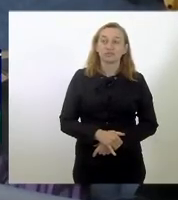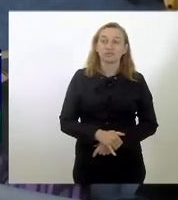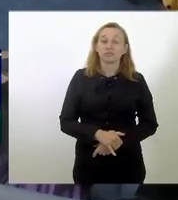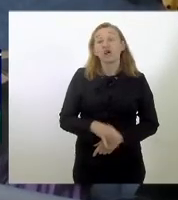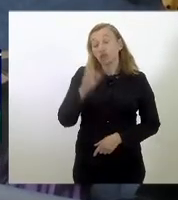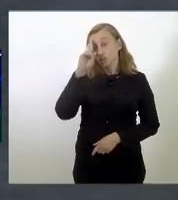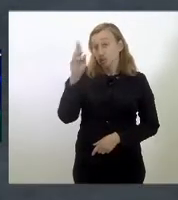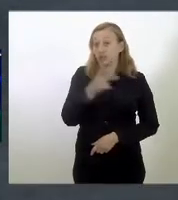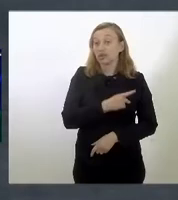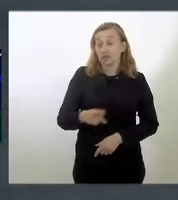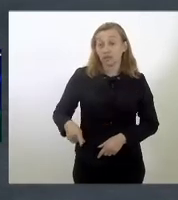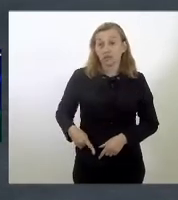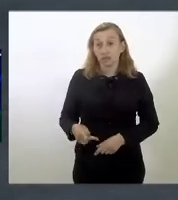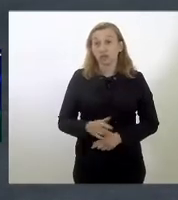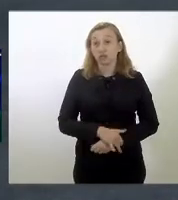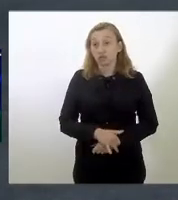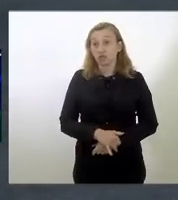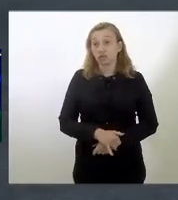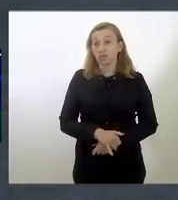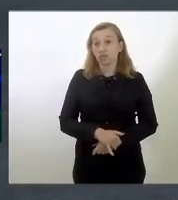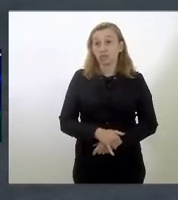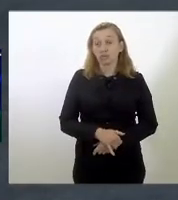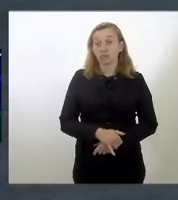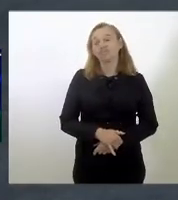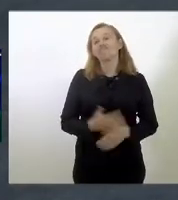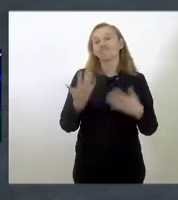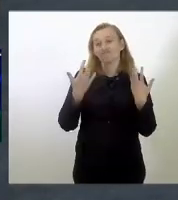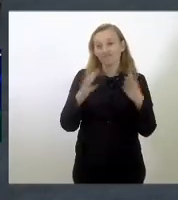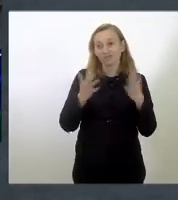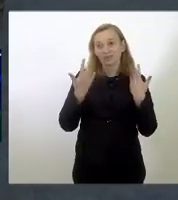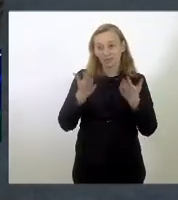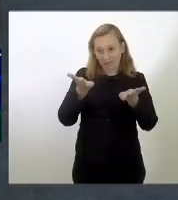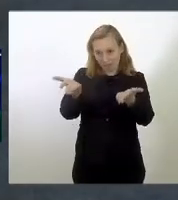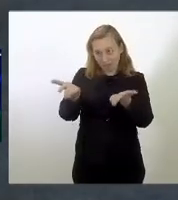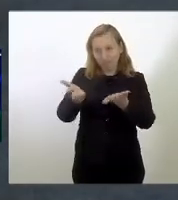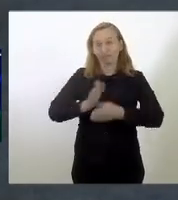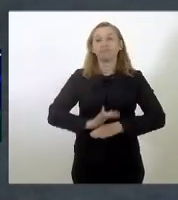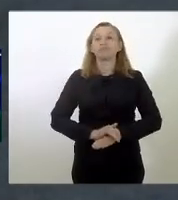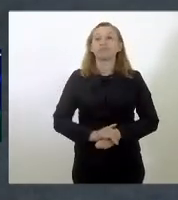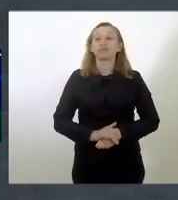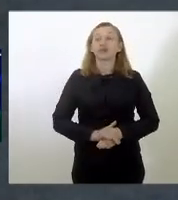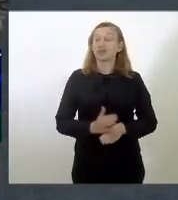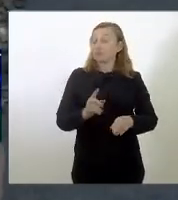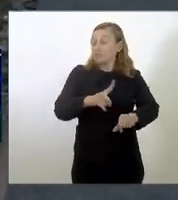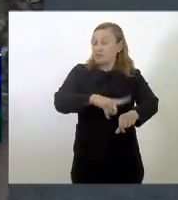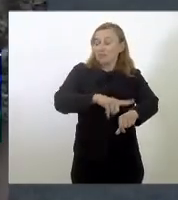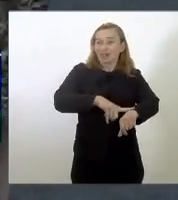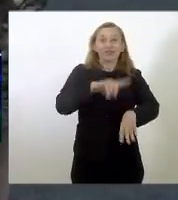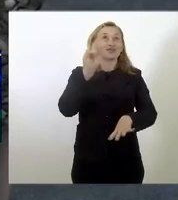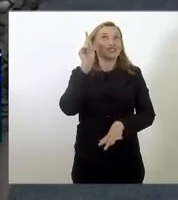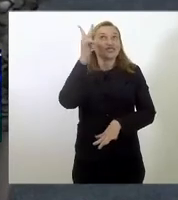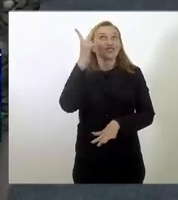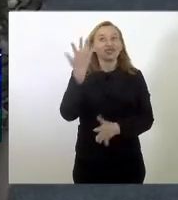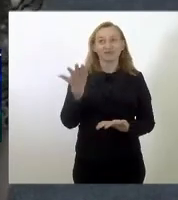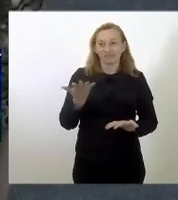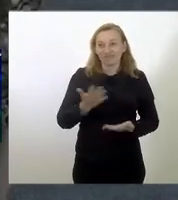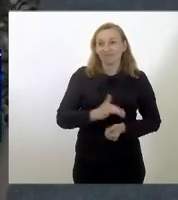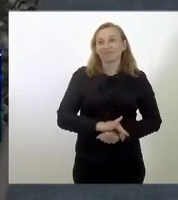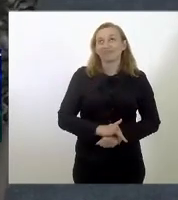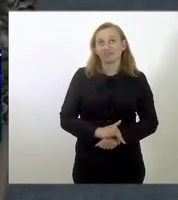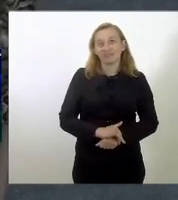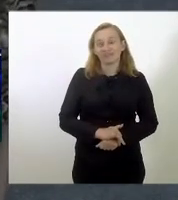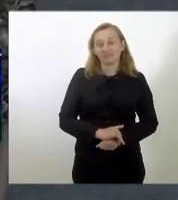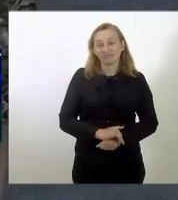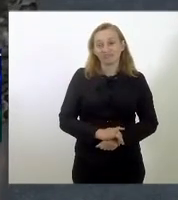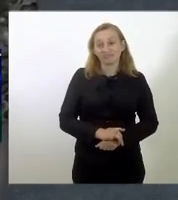Senhor presidente, eu gostaria de primeiro parabenizá-lo por esse momento histórico.